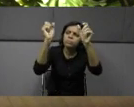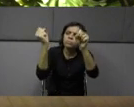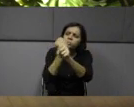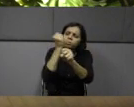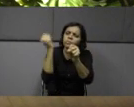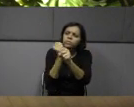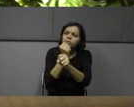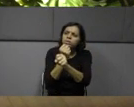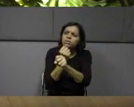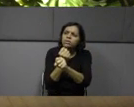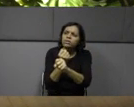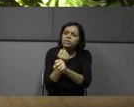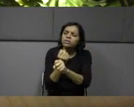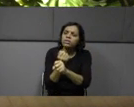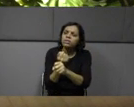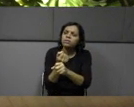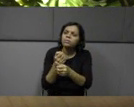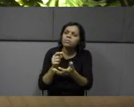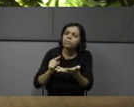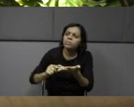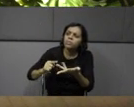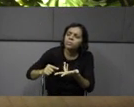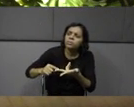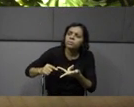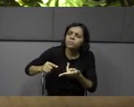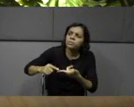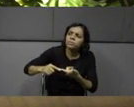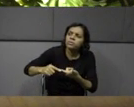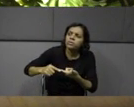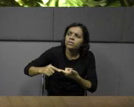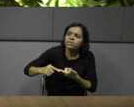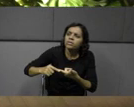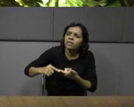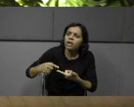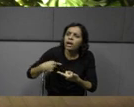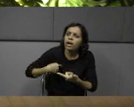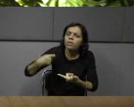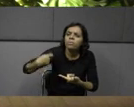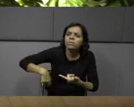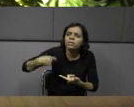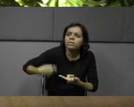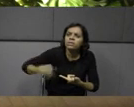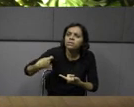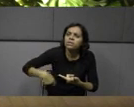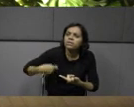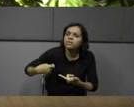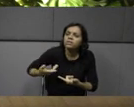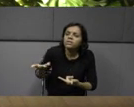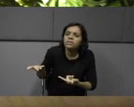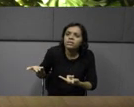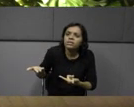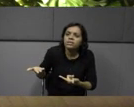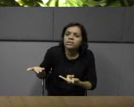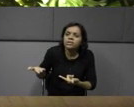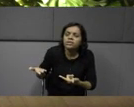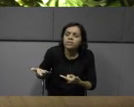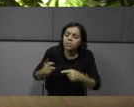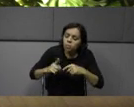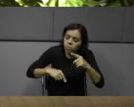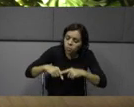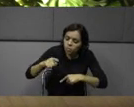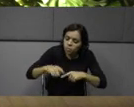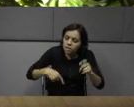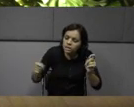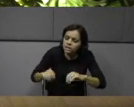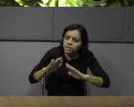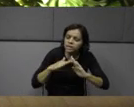prédio não tem tais e tais e tais coisas pra dar conta da minha semana então é equipamentos que servem como